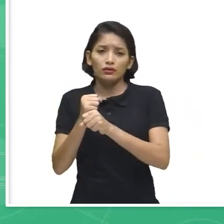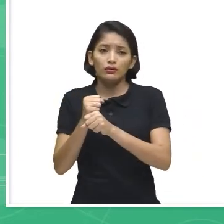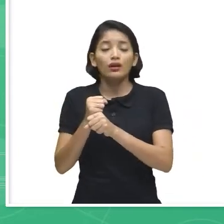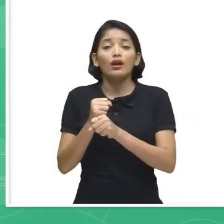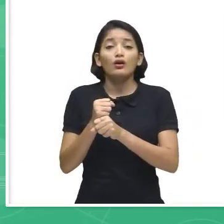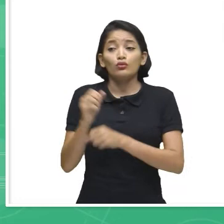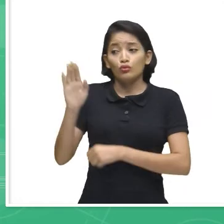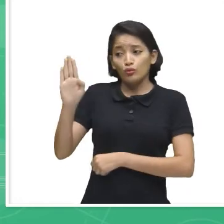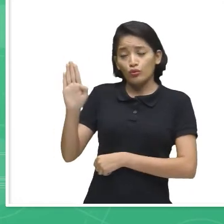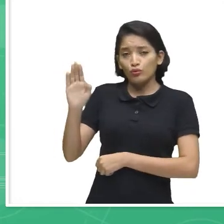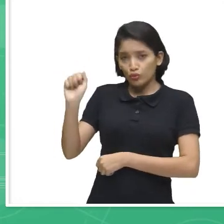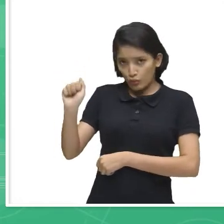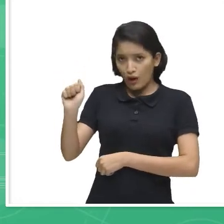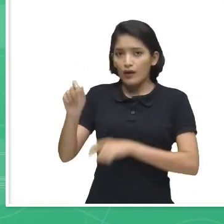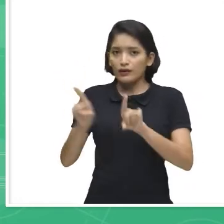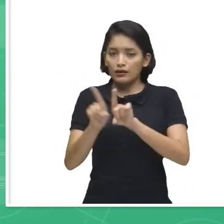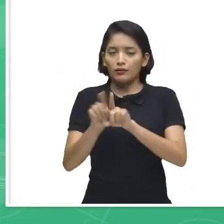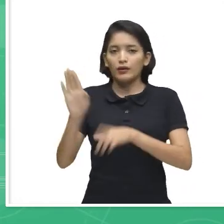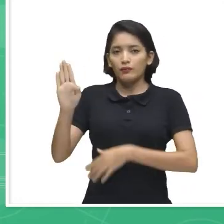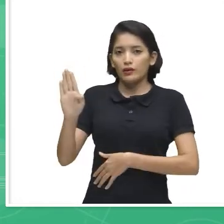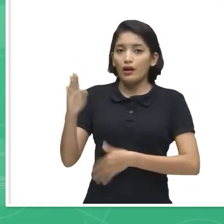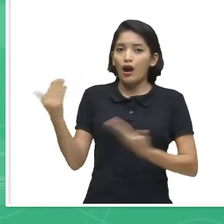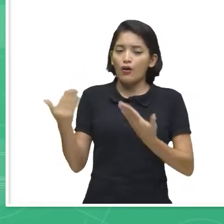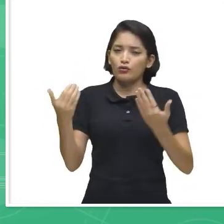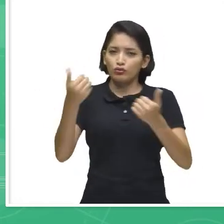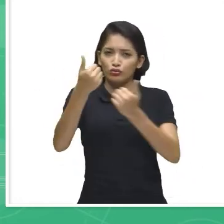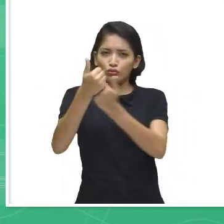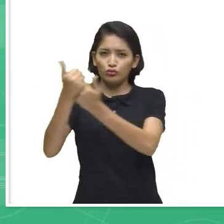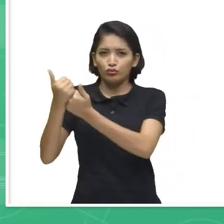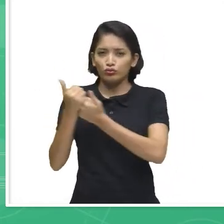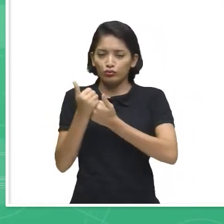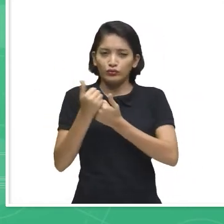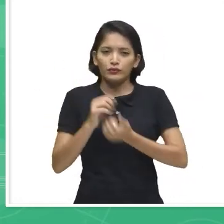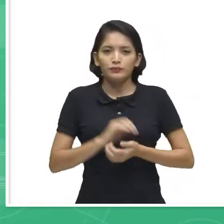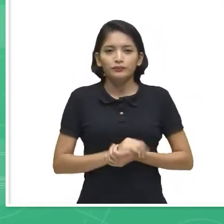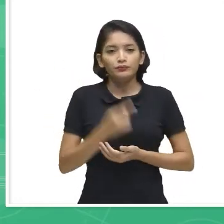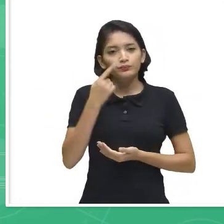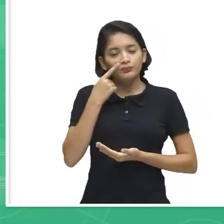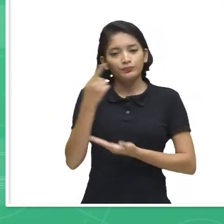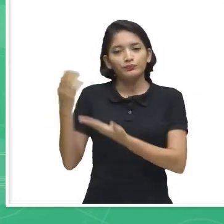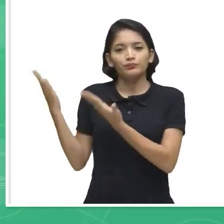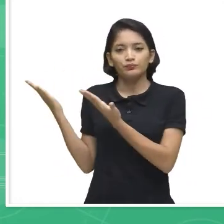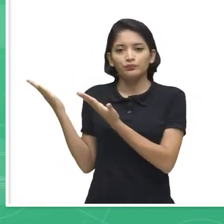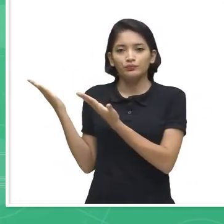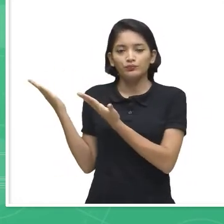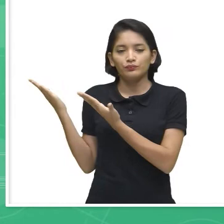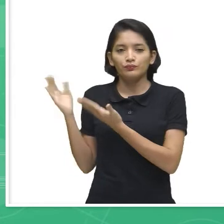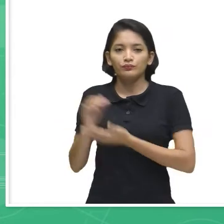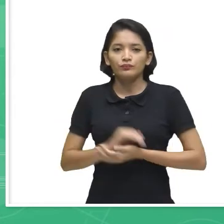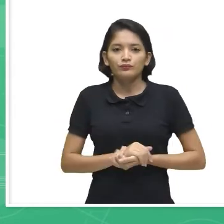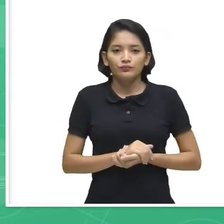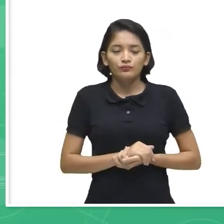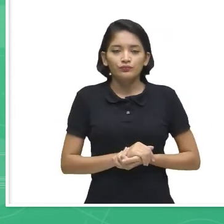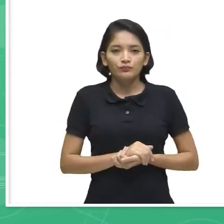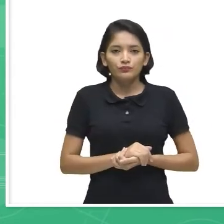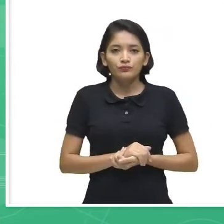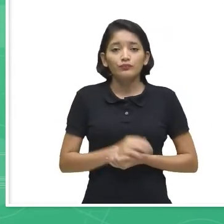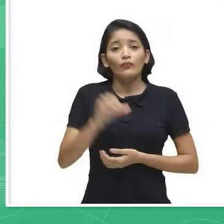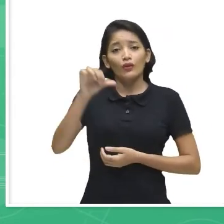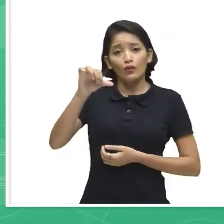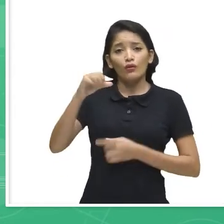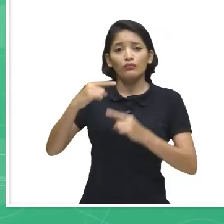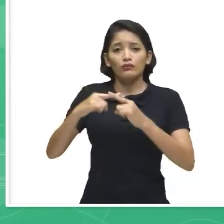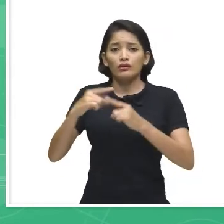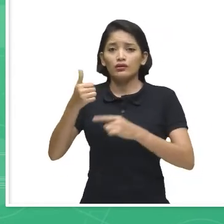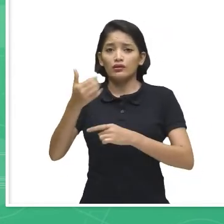como eu calculo o potencial do B. Vamos substituir, olha. 9 vezes 10 elevado a 9, que é a nossa constante eletrostática do